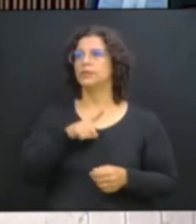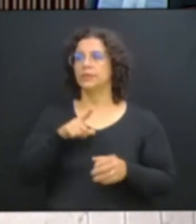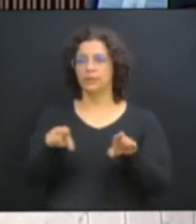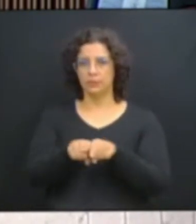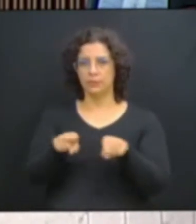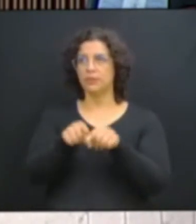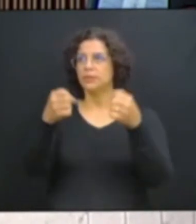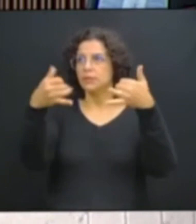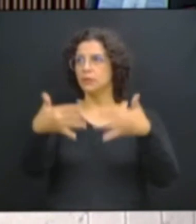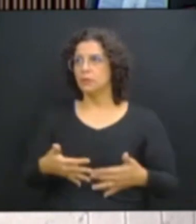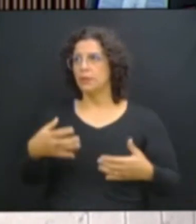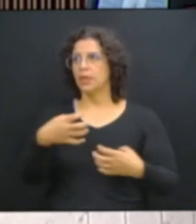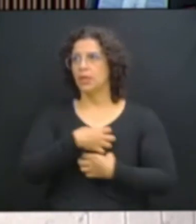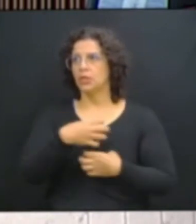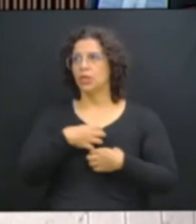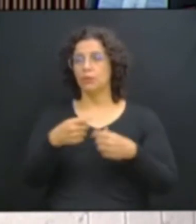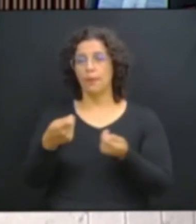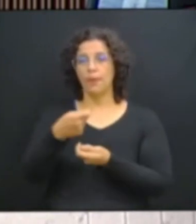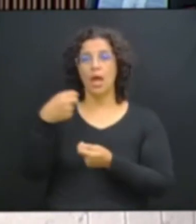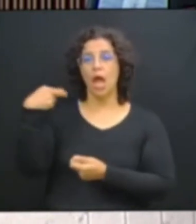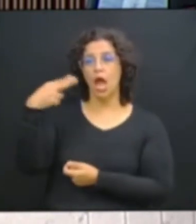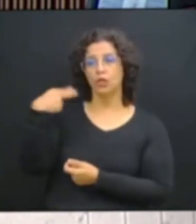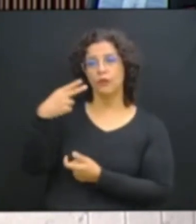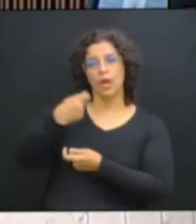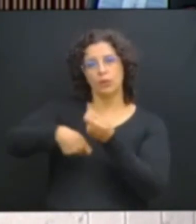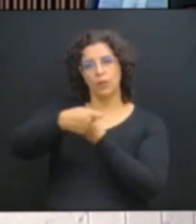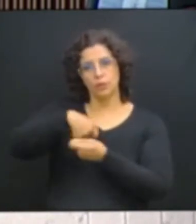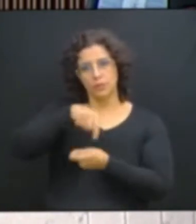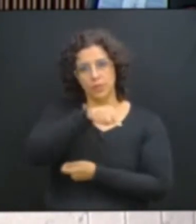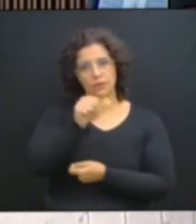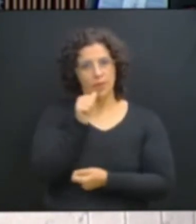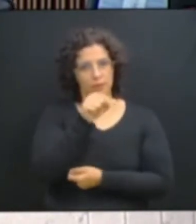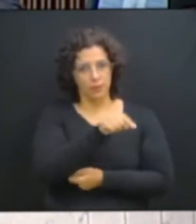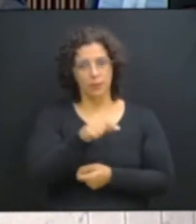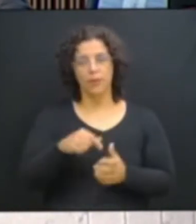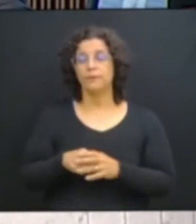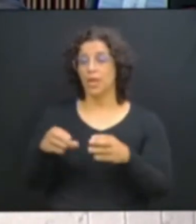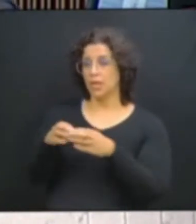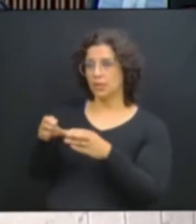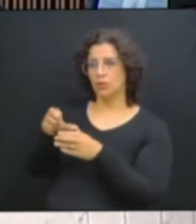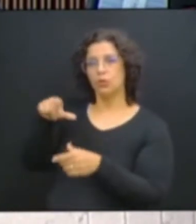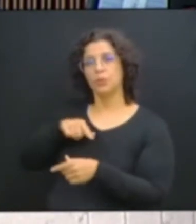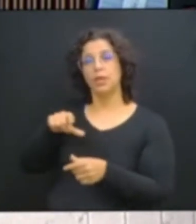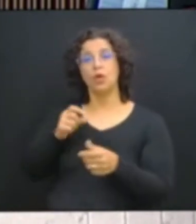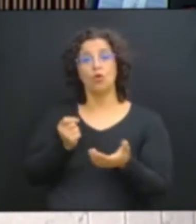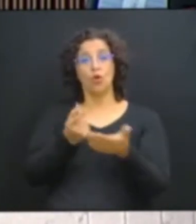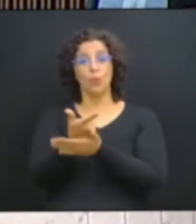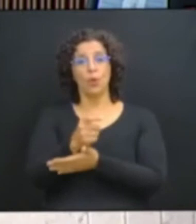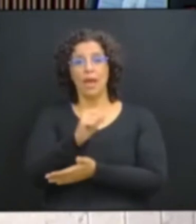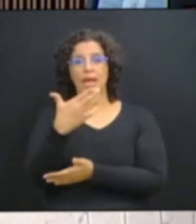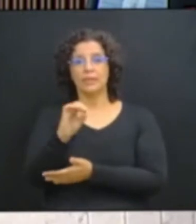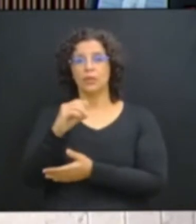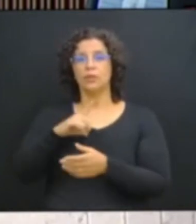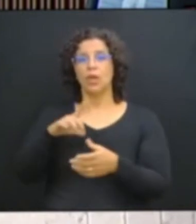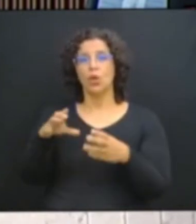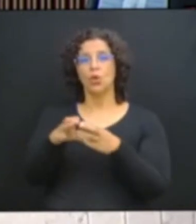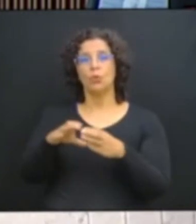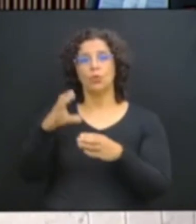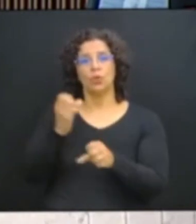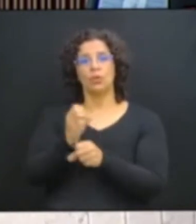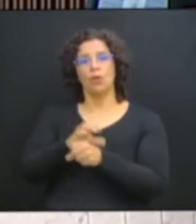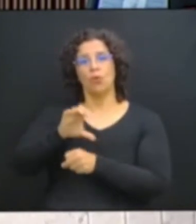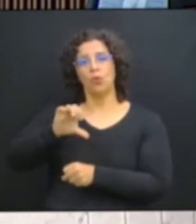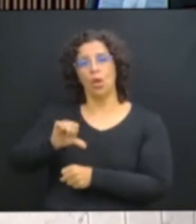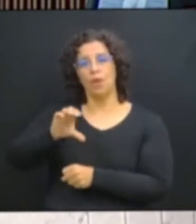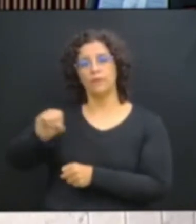de configuração de advocacia administrativa, há compra de ações na monta de